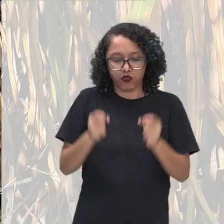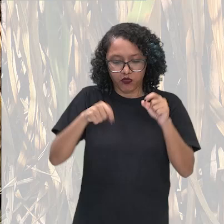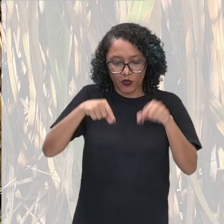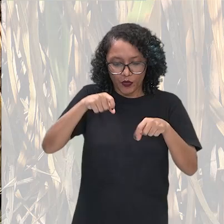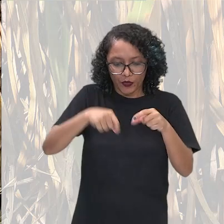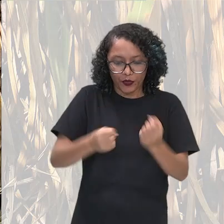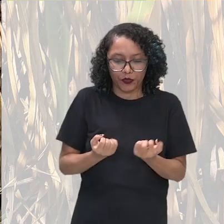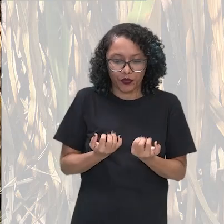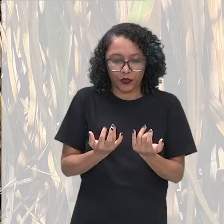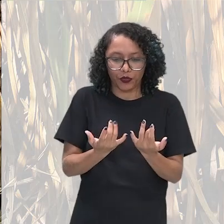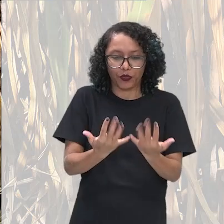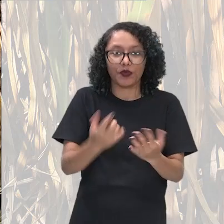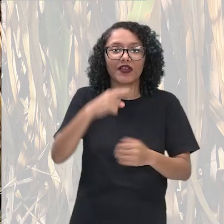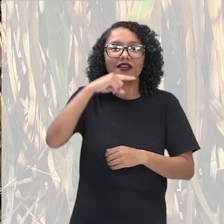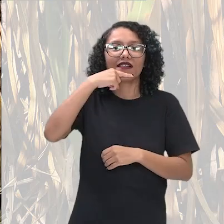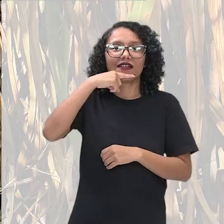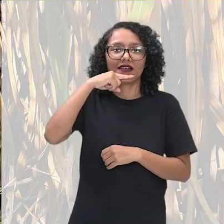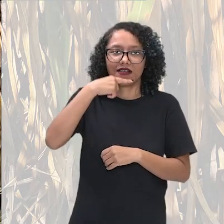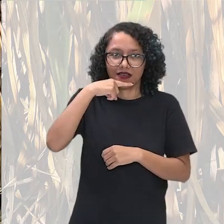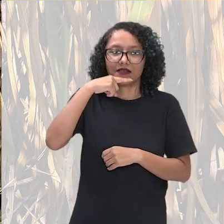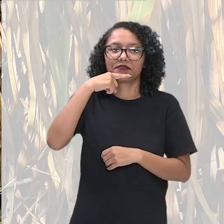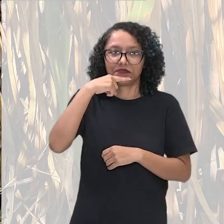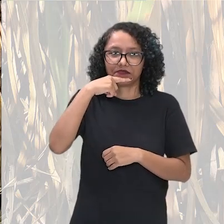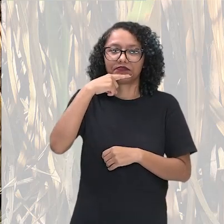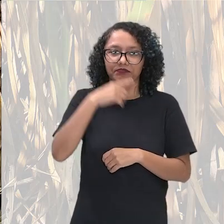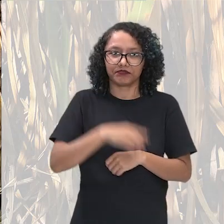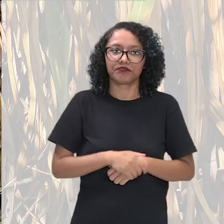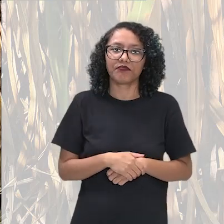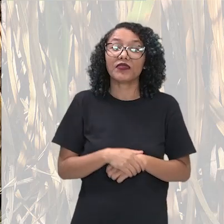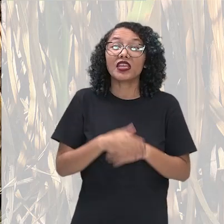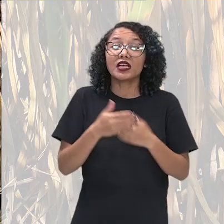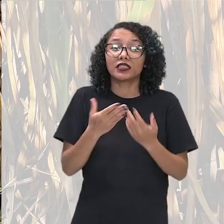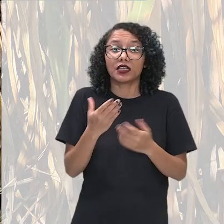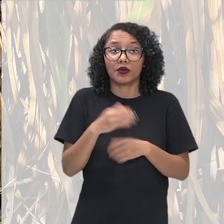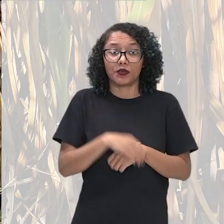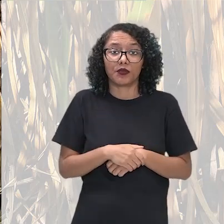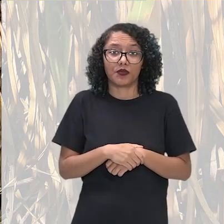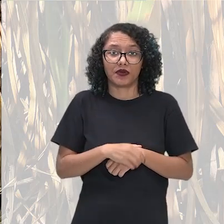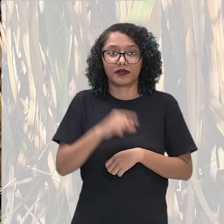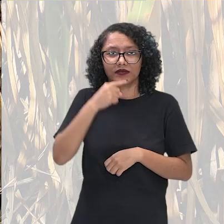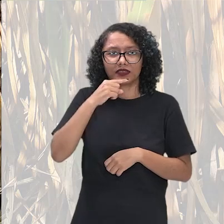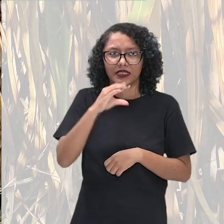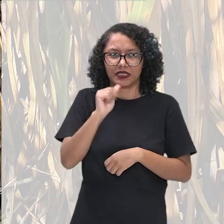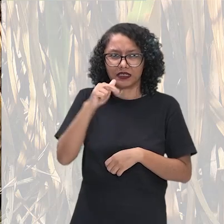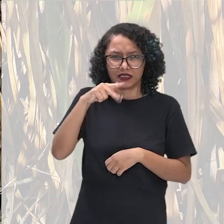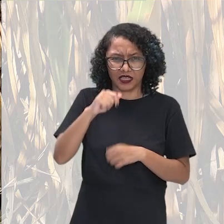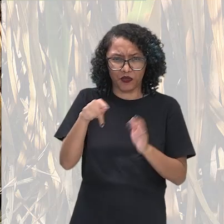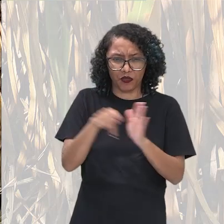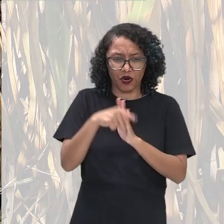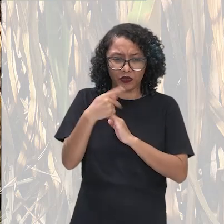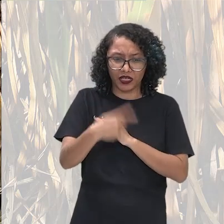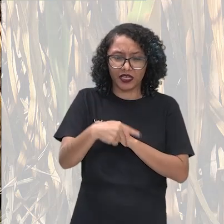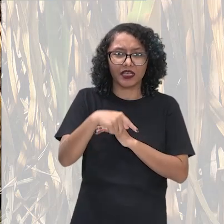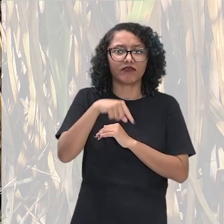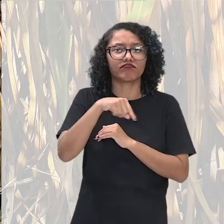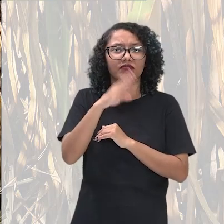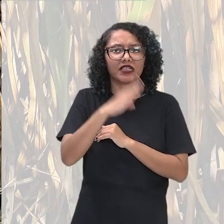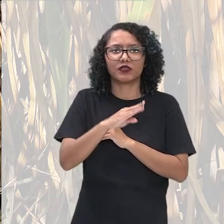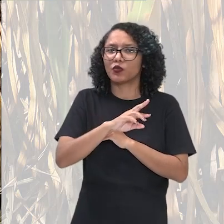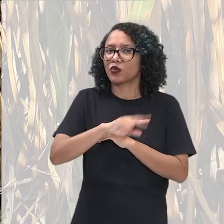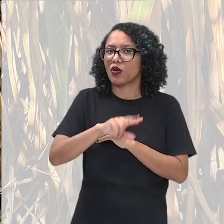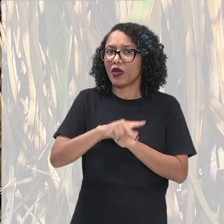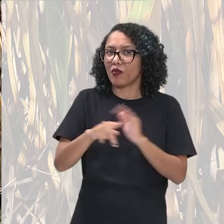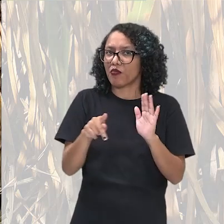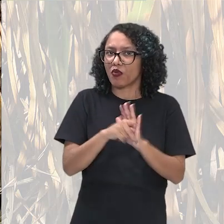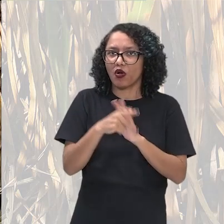de cana-de-açúcar. Vocês sabiam que a cana-de-açúcar não é um produto originário daqui? Não é um produto